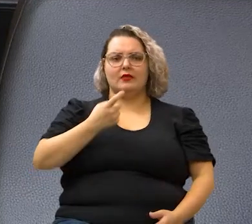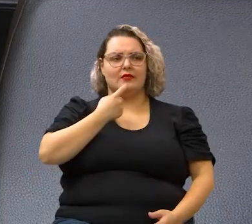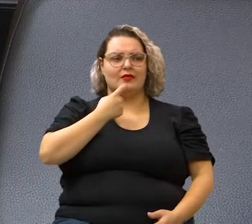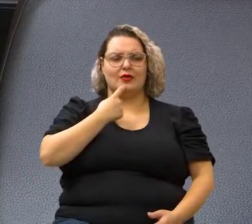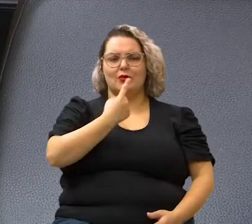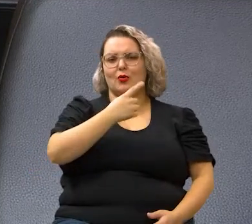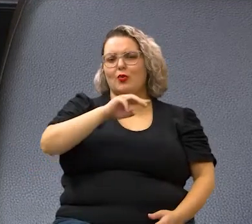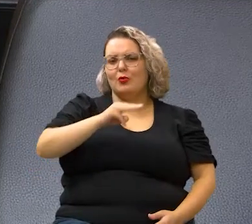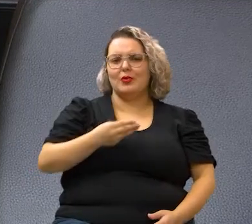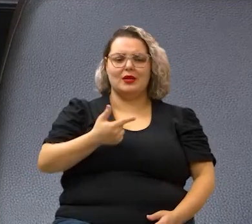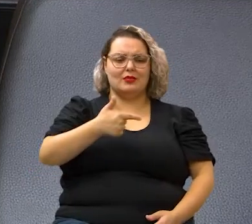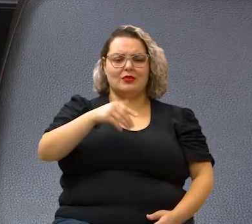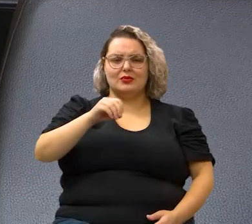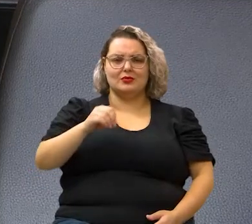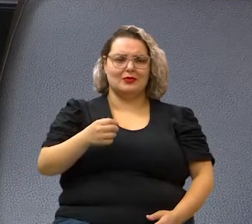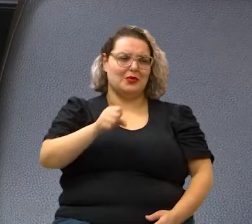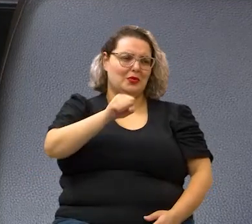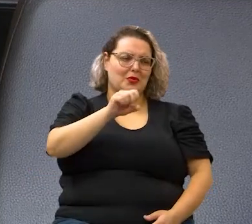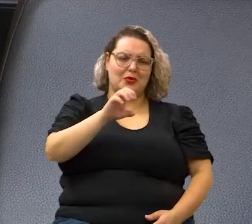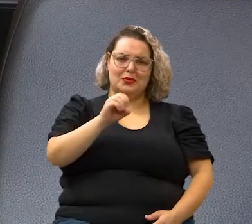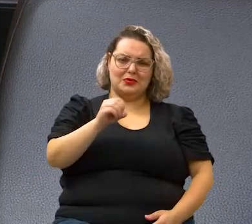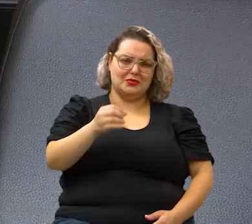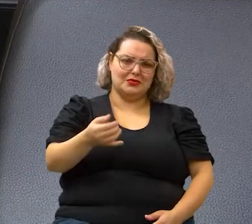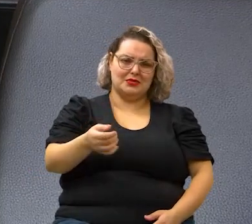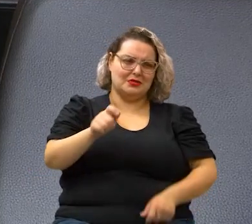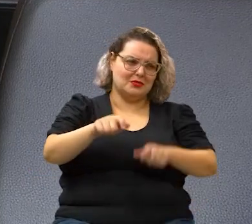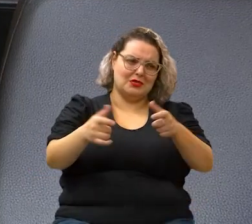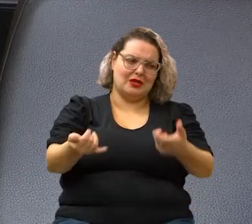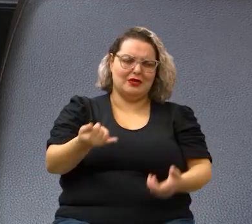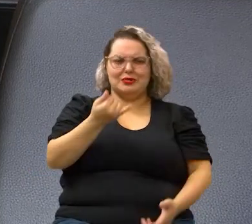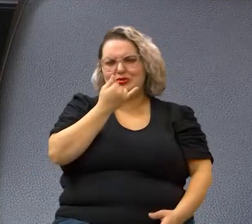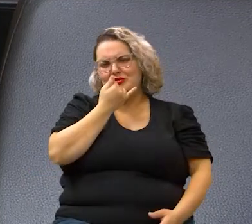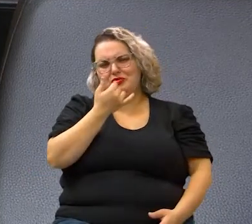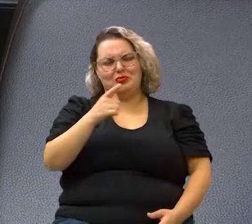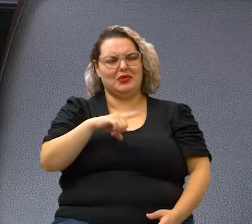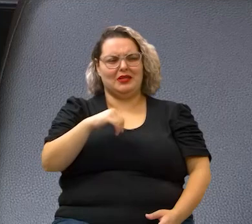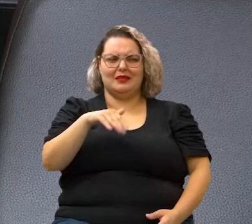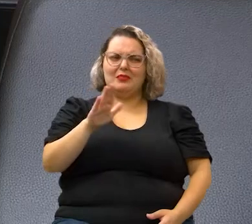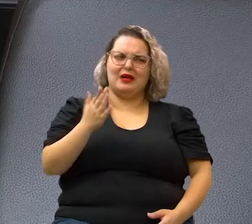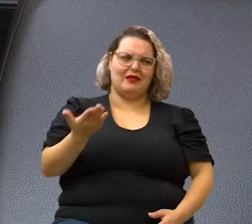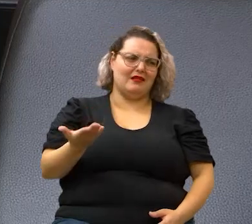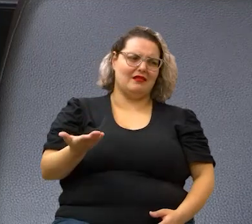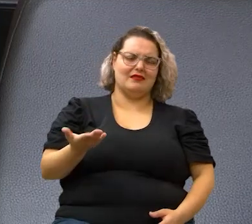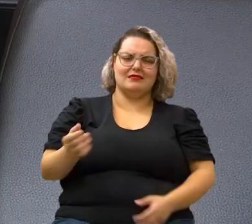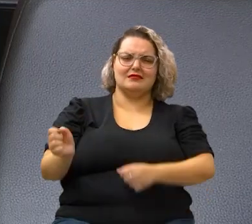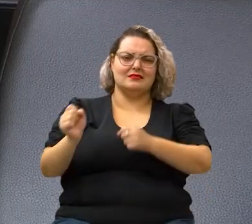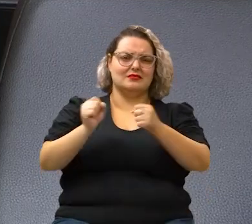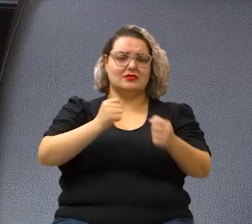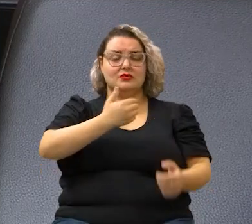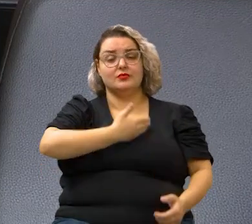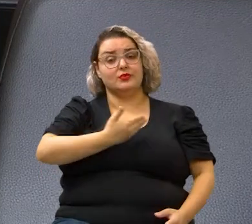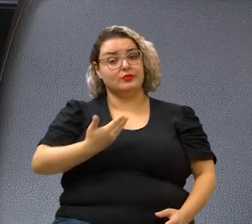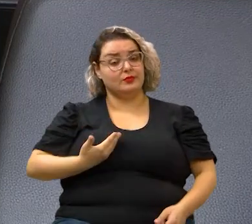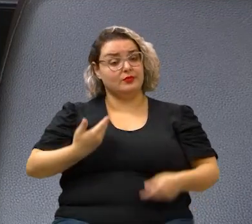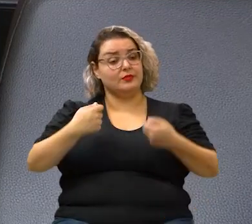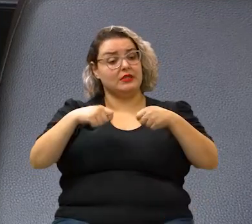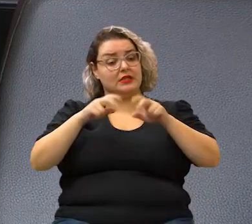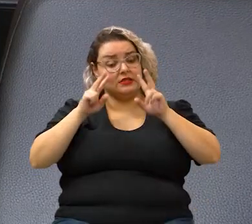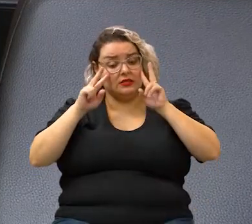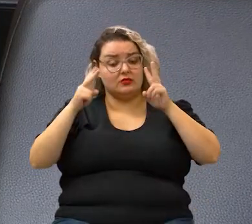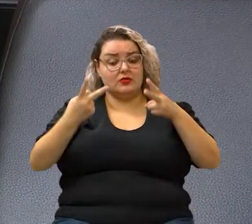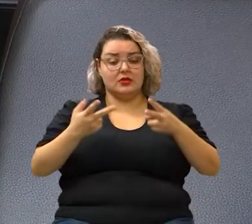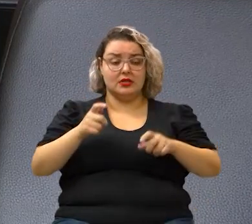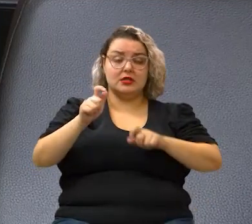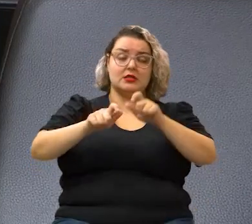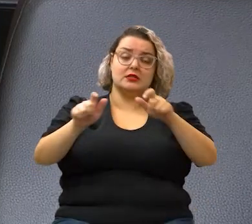que Campinas com 1.200.000 tem o quê? 800 pessoas? Desculpa, tem muito mais e o poder público precisa ter um